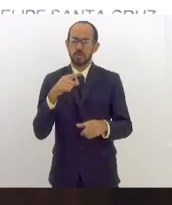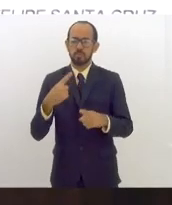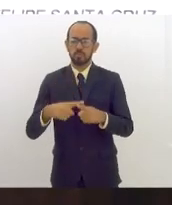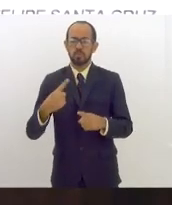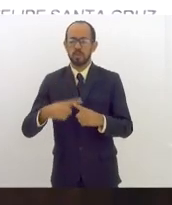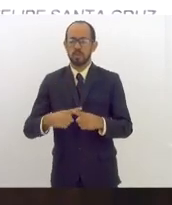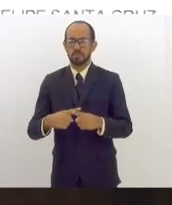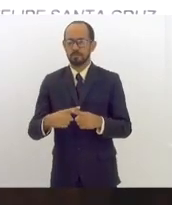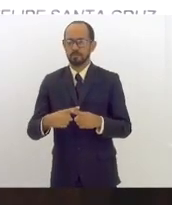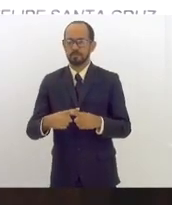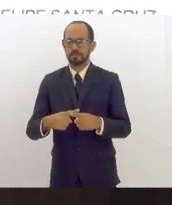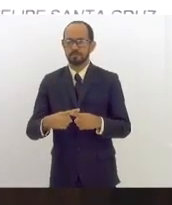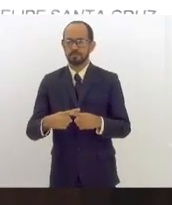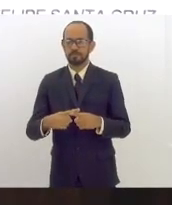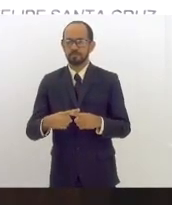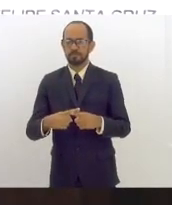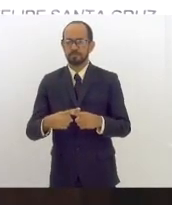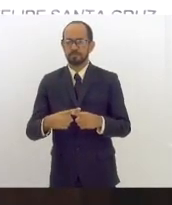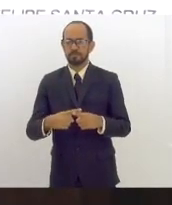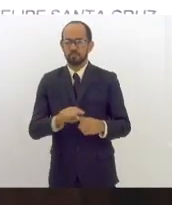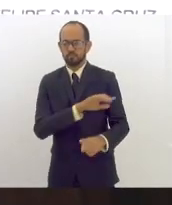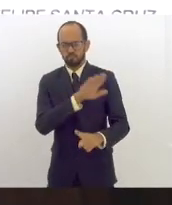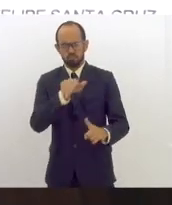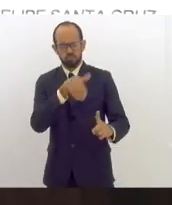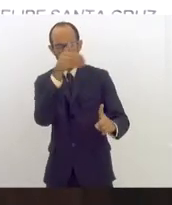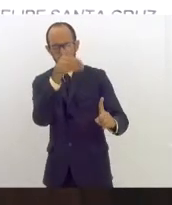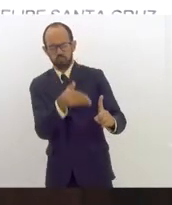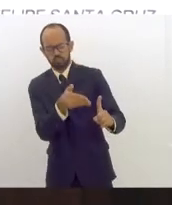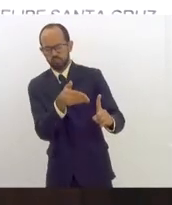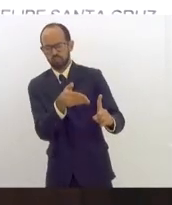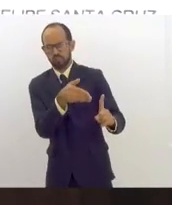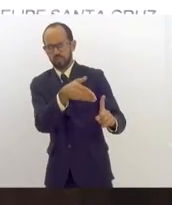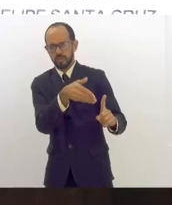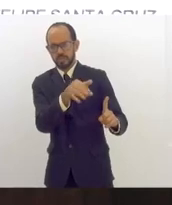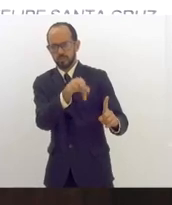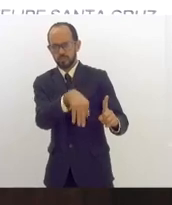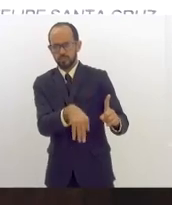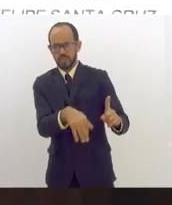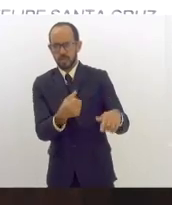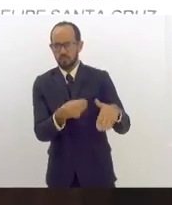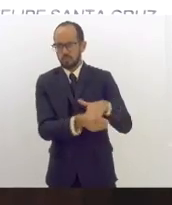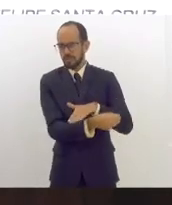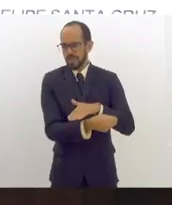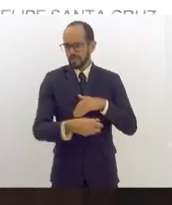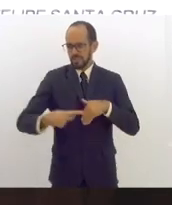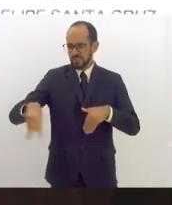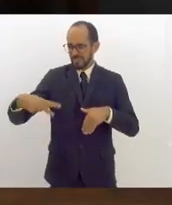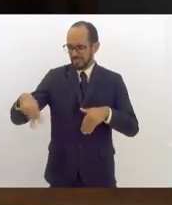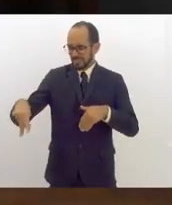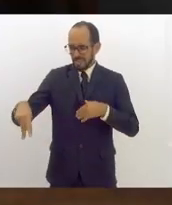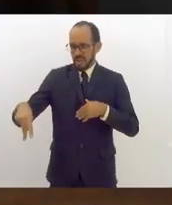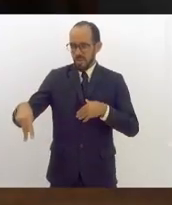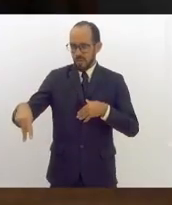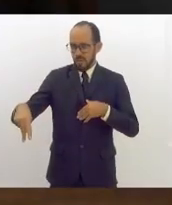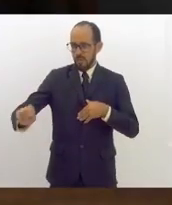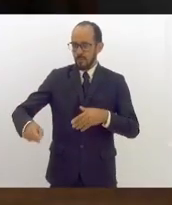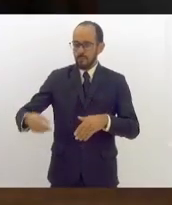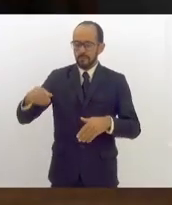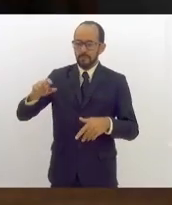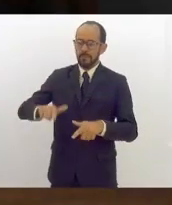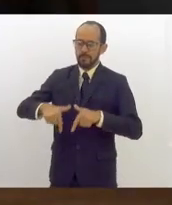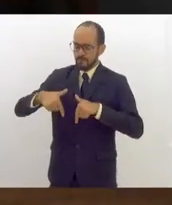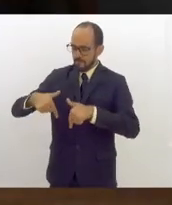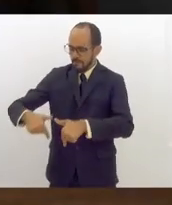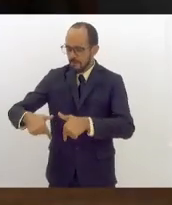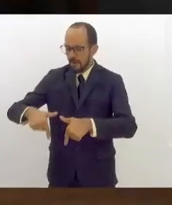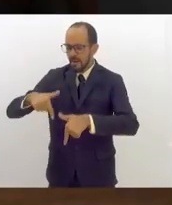é coroar Deputado nesse finalzinho de Mandato né Essa vida toda essa dedicação que vossa excelência